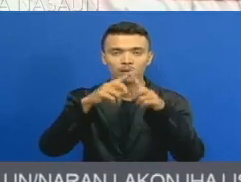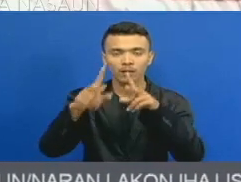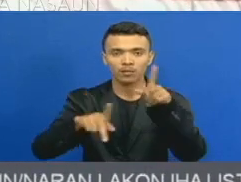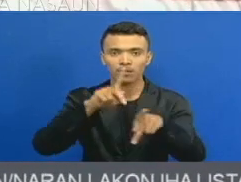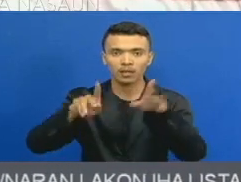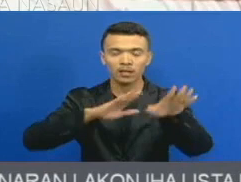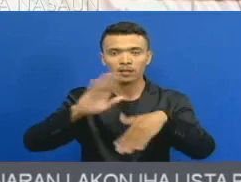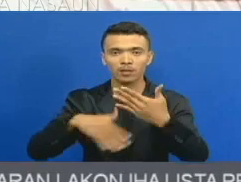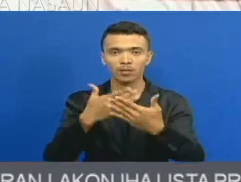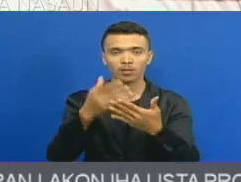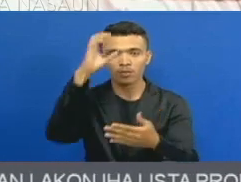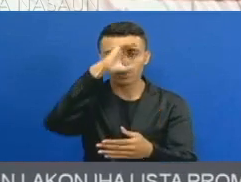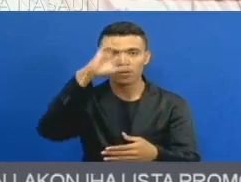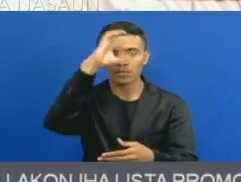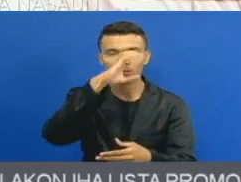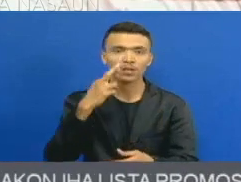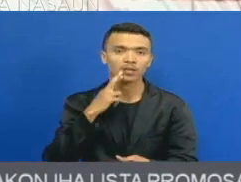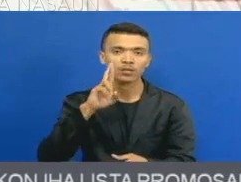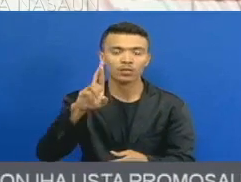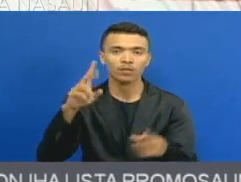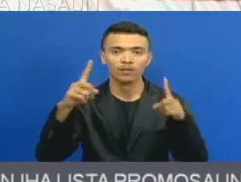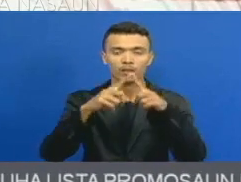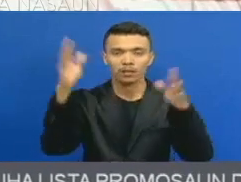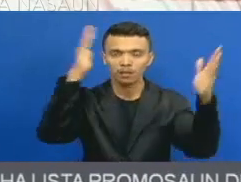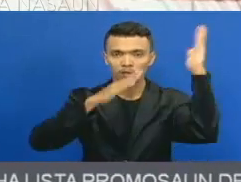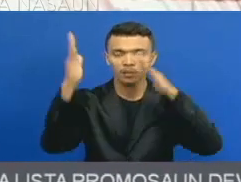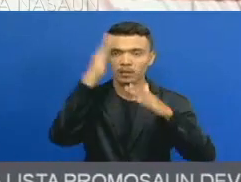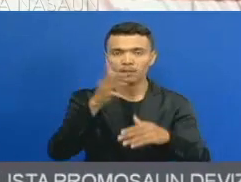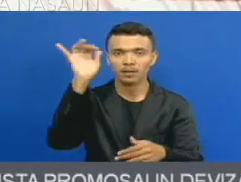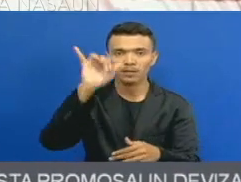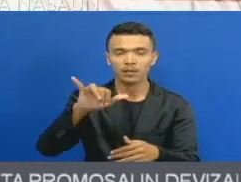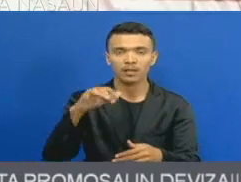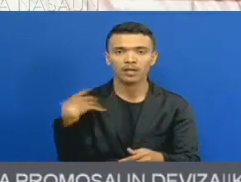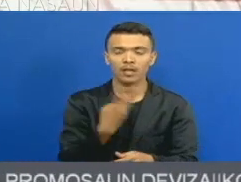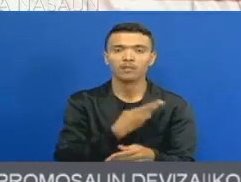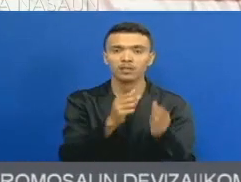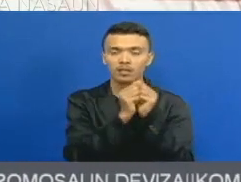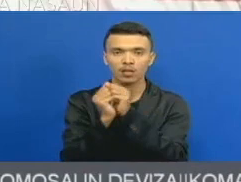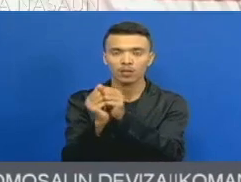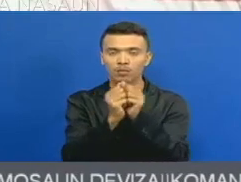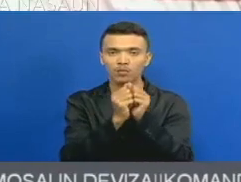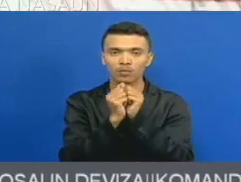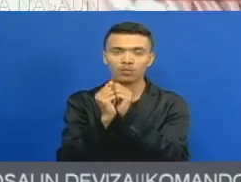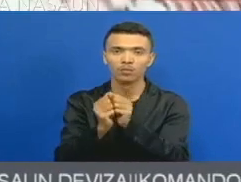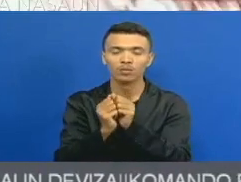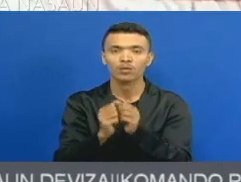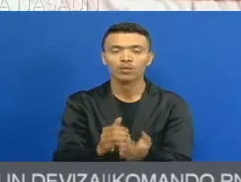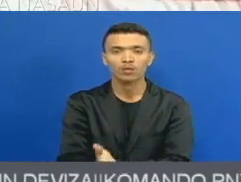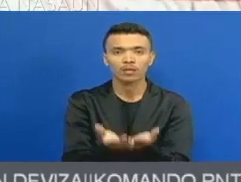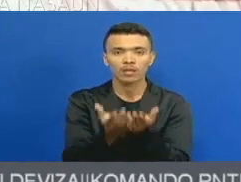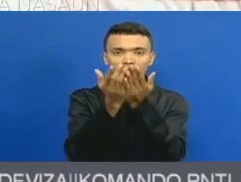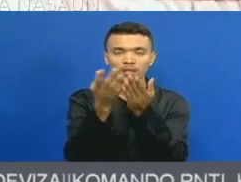sira hotu onde busca solução para problema sira. A minha mente na minha princípio no tane